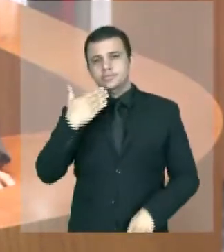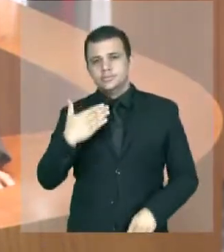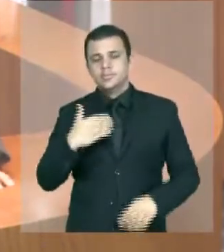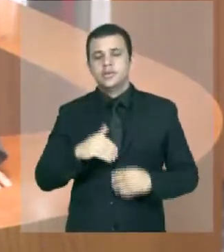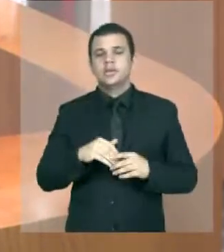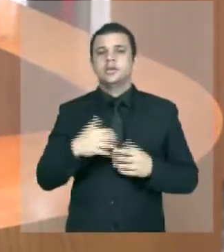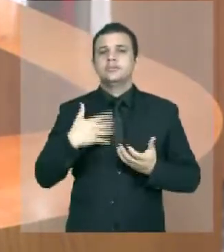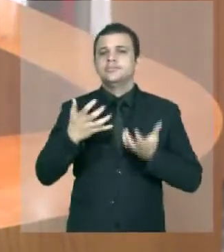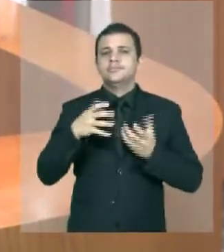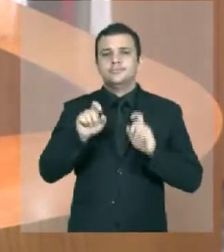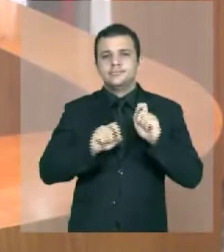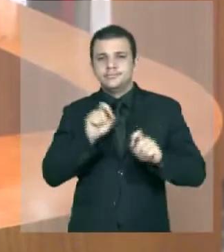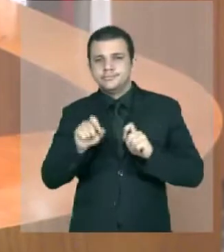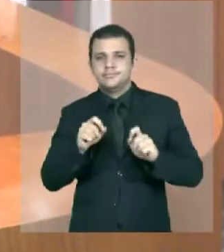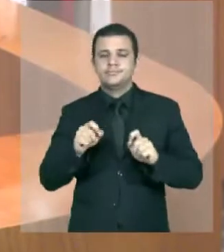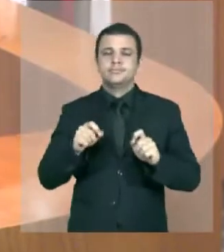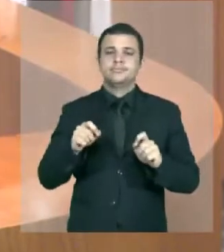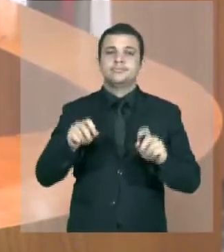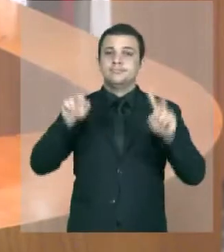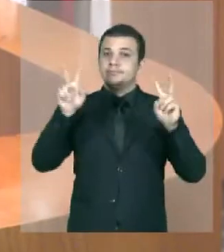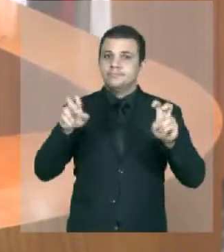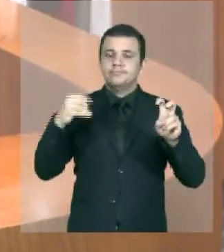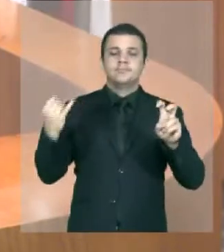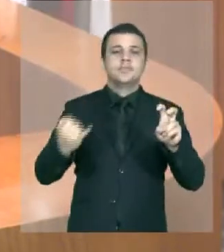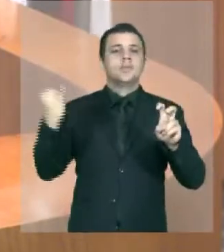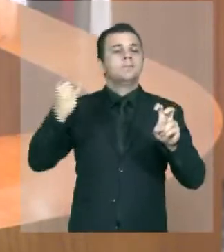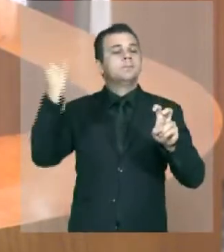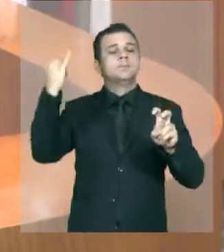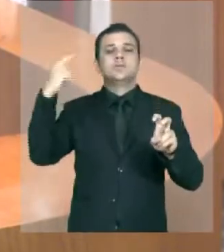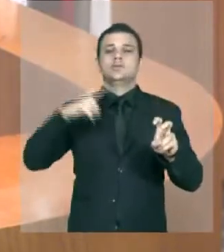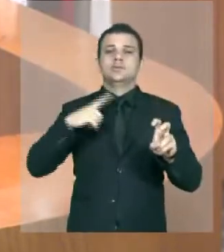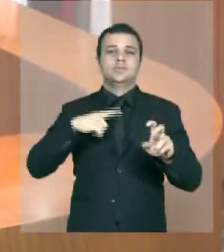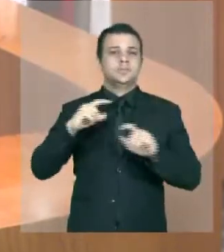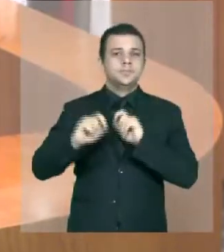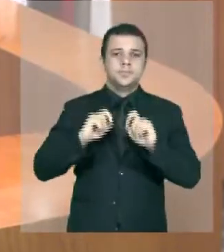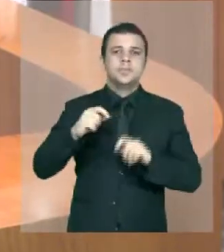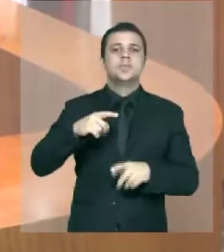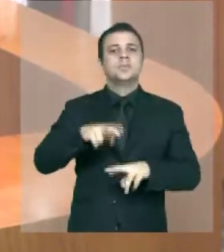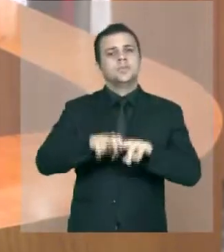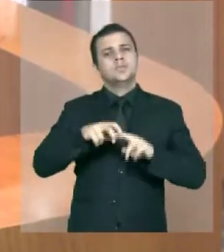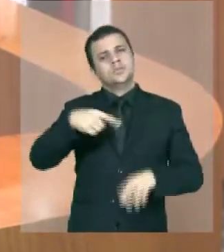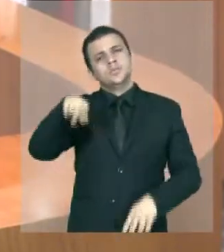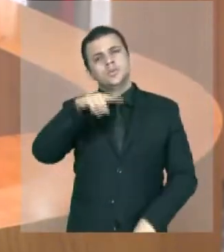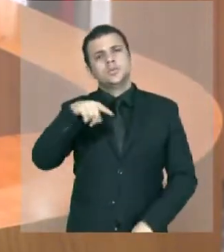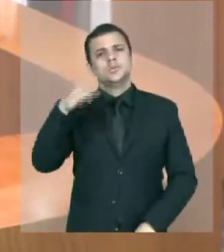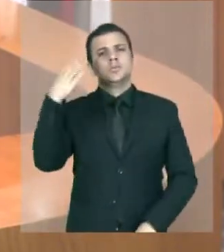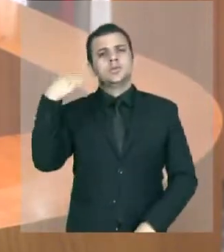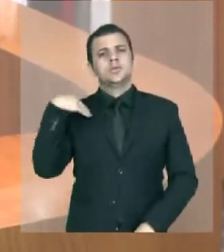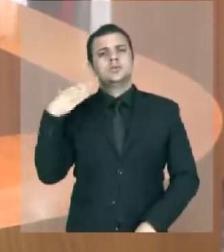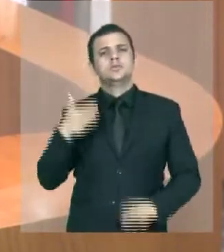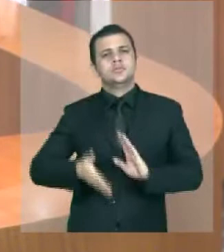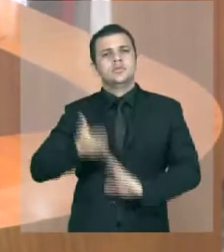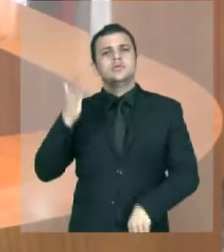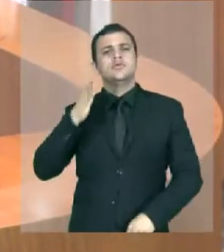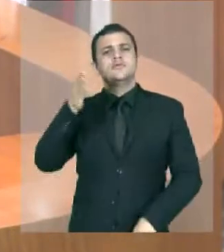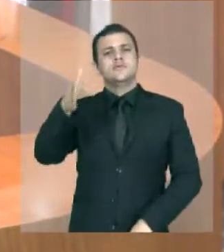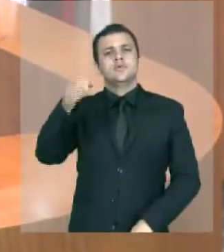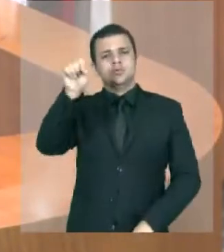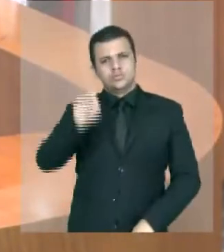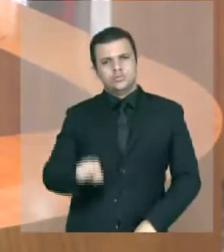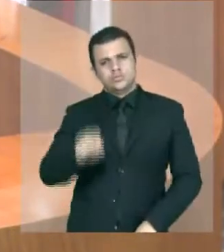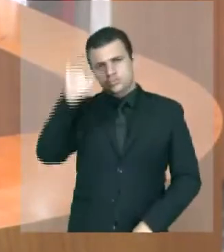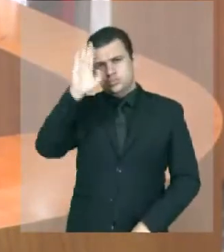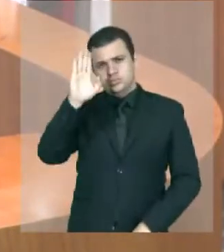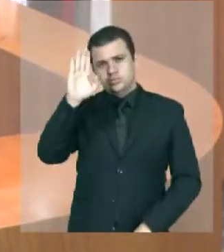hoje, fazer aqui um destaque, senhoras e senhores, muito importante, até porque nós fomos ao sul do estado representando esta